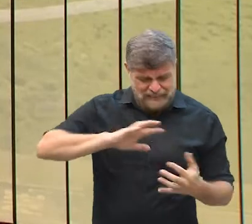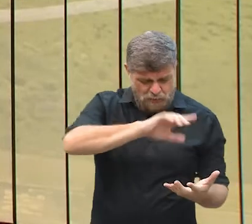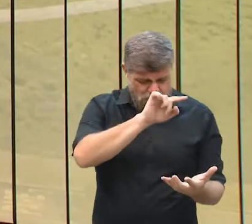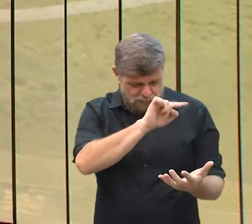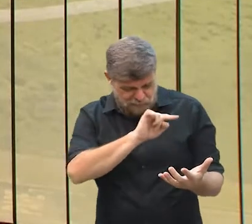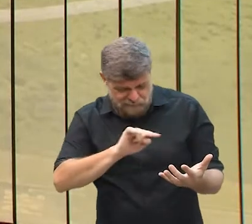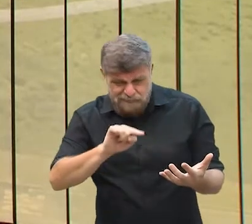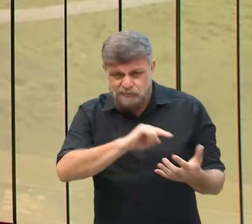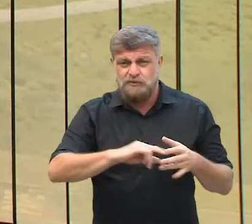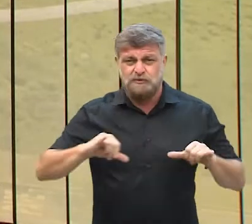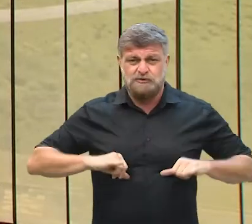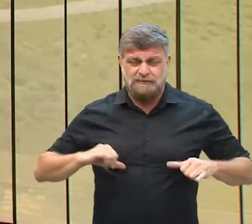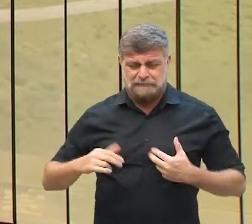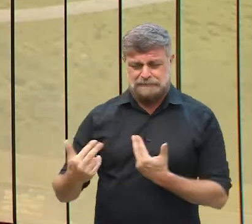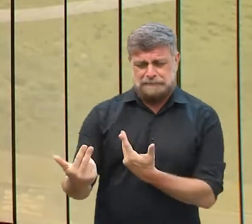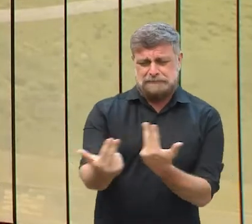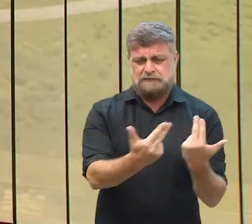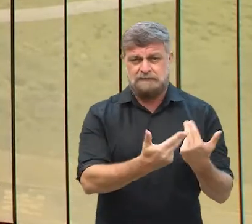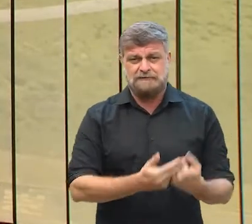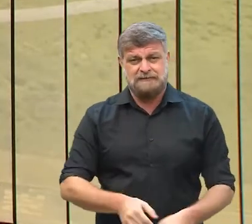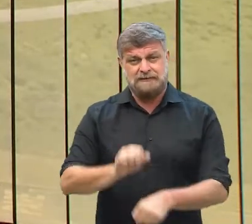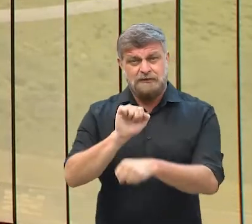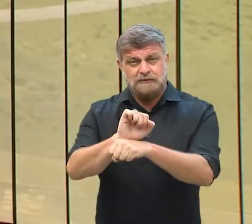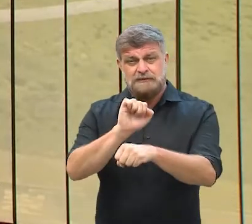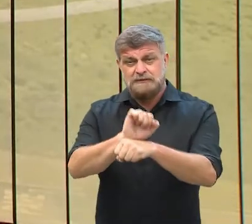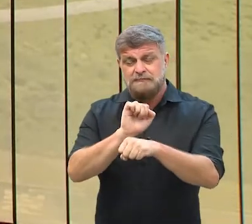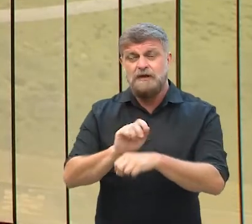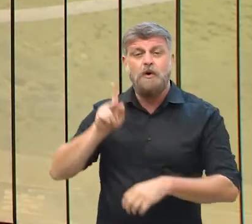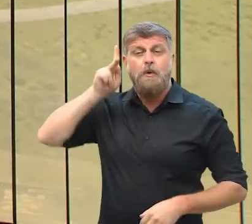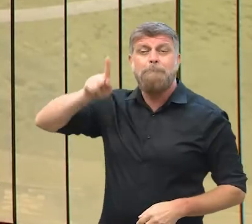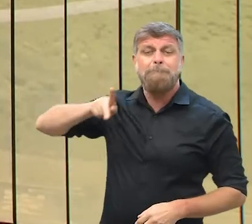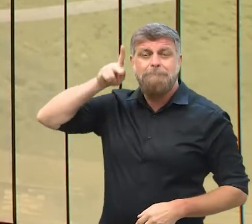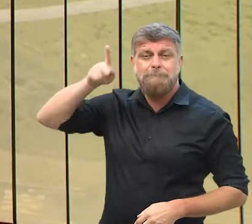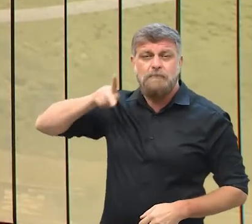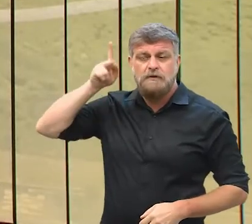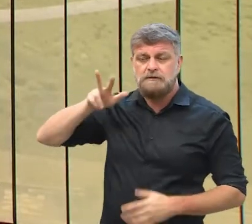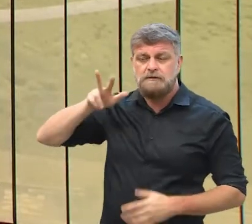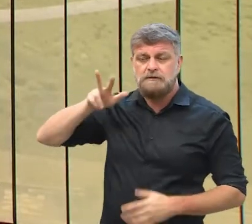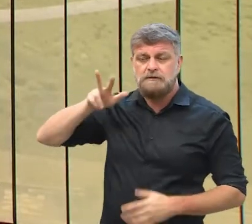profissional, não é porque por falta de oportunidade não, porque eu era ruim mesmo, acho que eu era ruim.